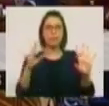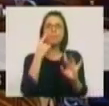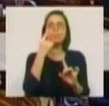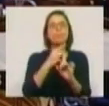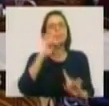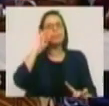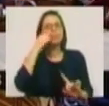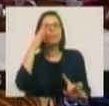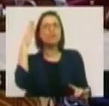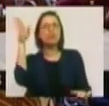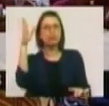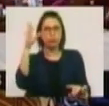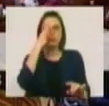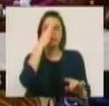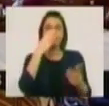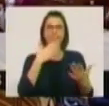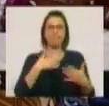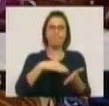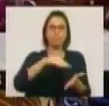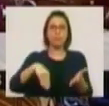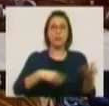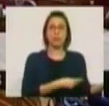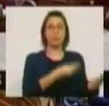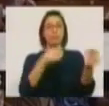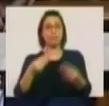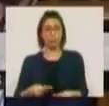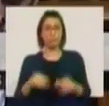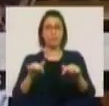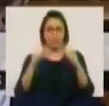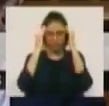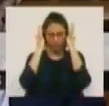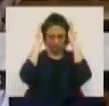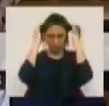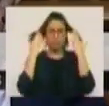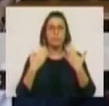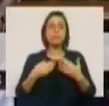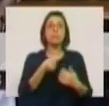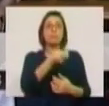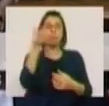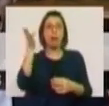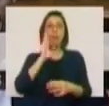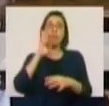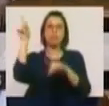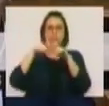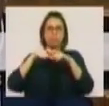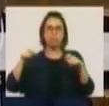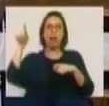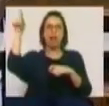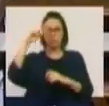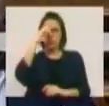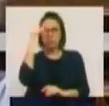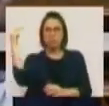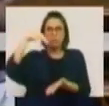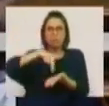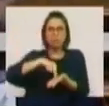os lesados imigrantes que nos trouxeram estas petições e que muitos deles estão aqui hoje presentes com grande esforço. E